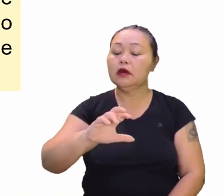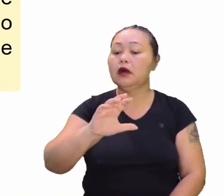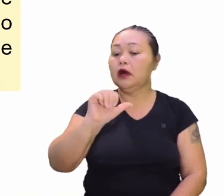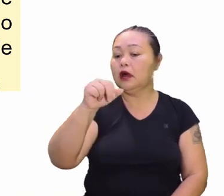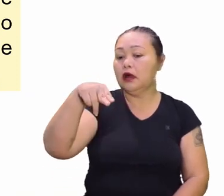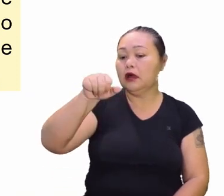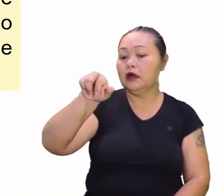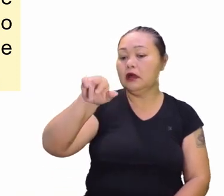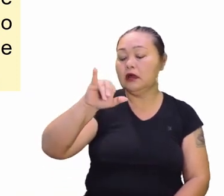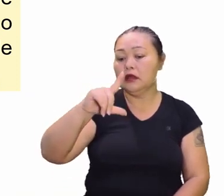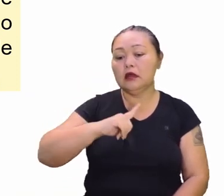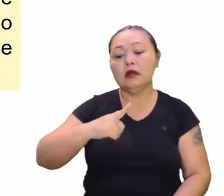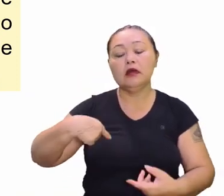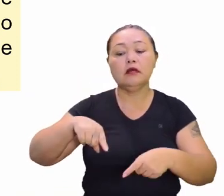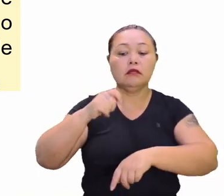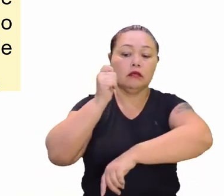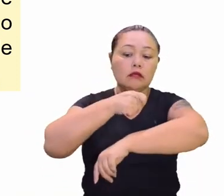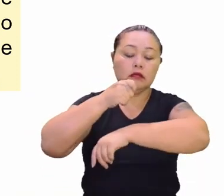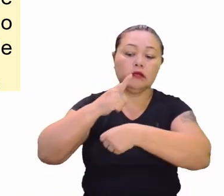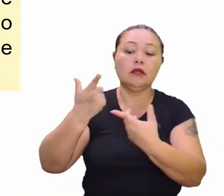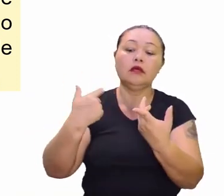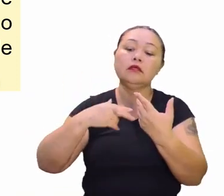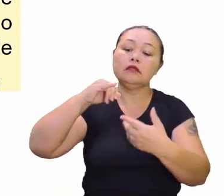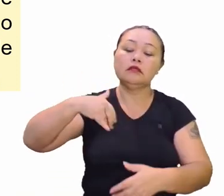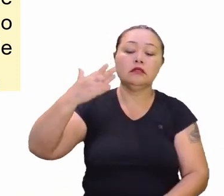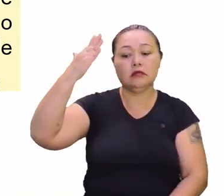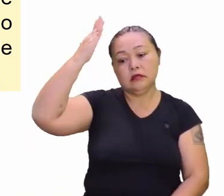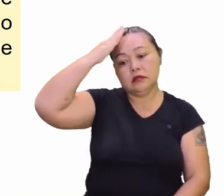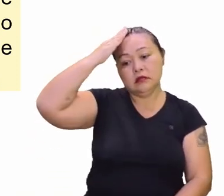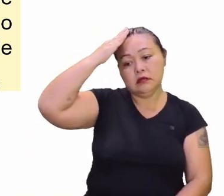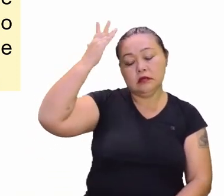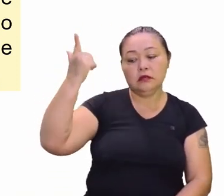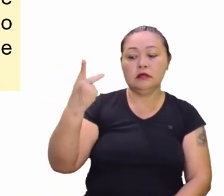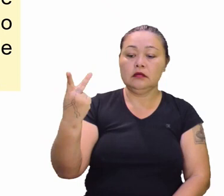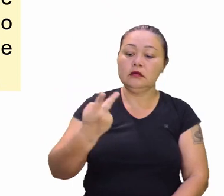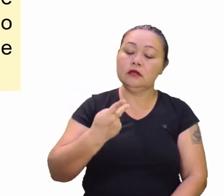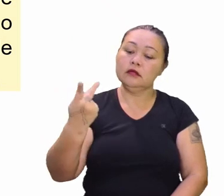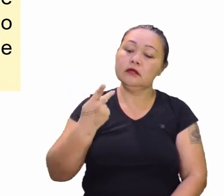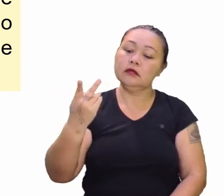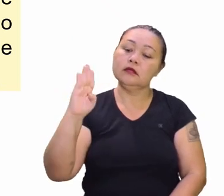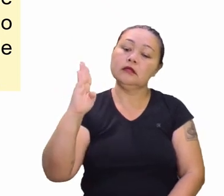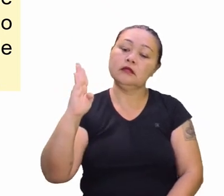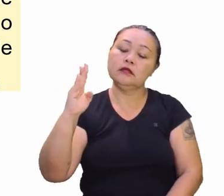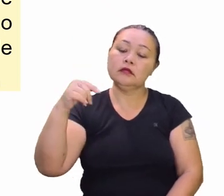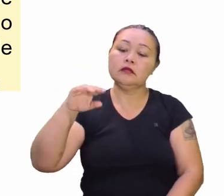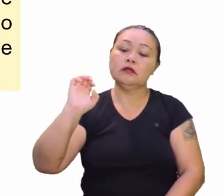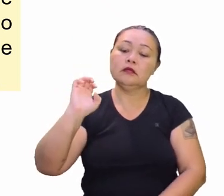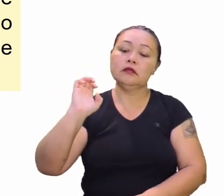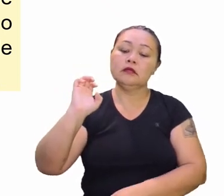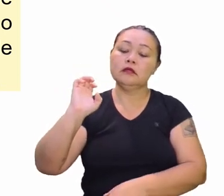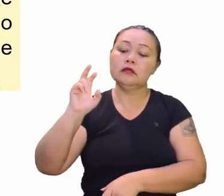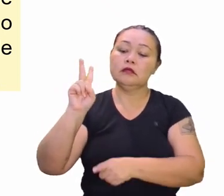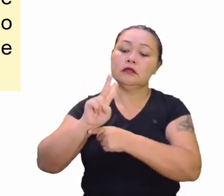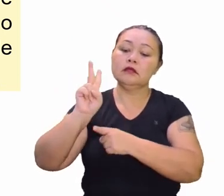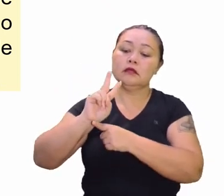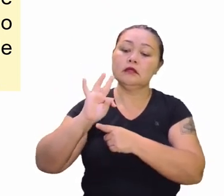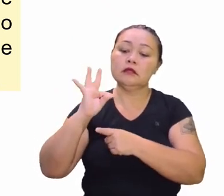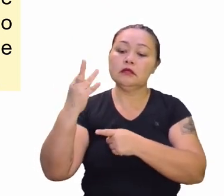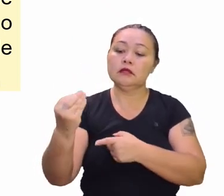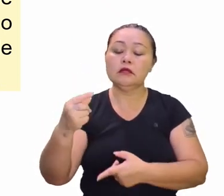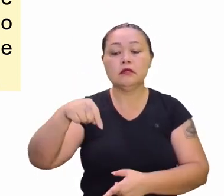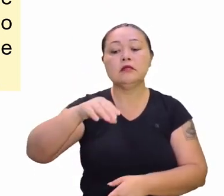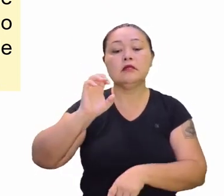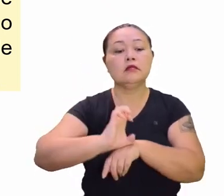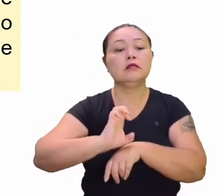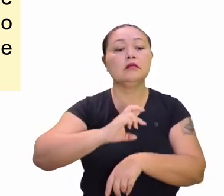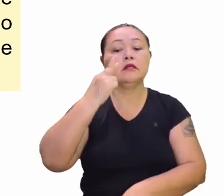Machadinho do Oeste de Paraná, são as duas áreas de Reserva Biológica de Proteção Integral em